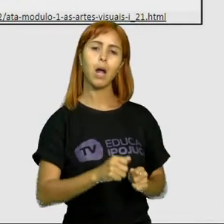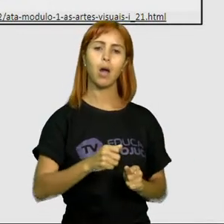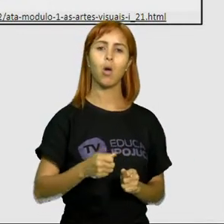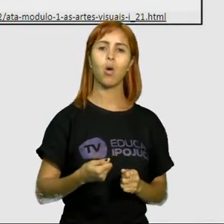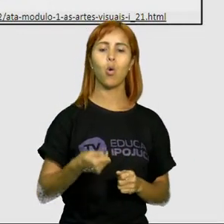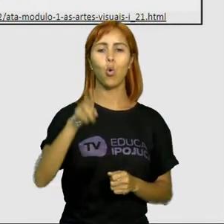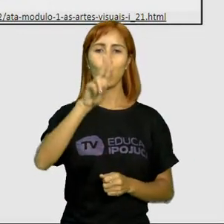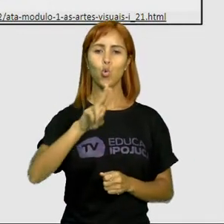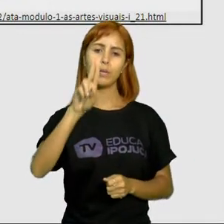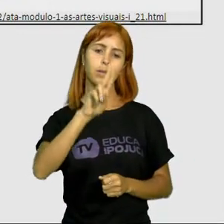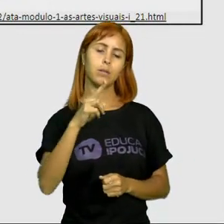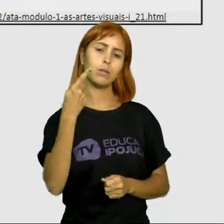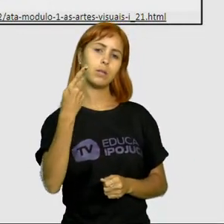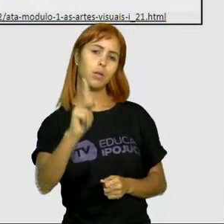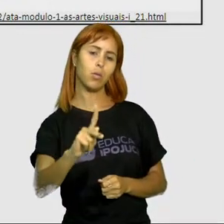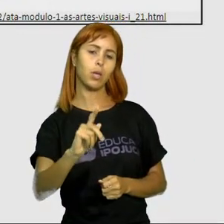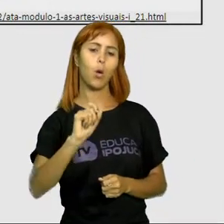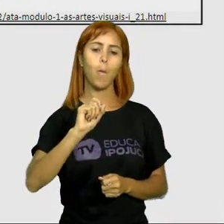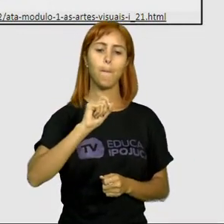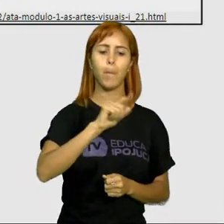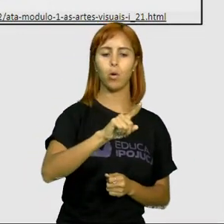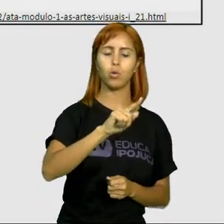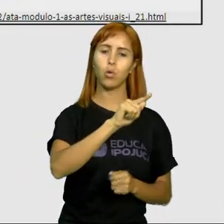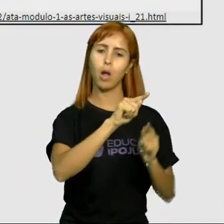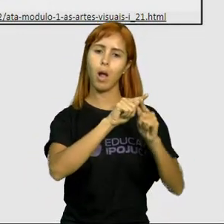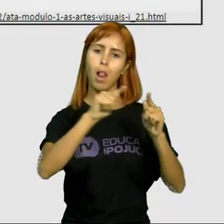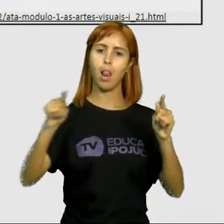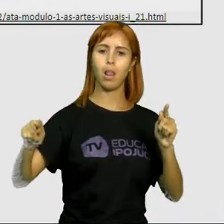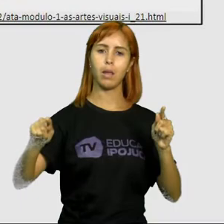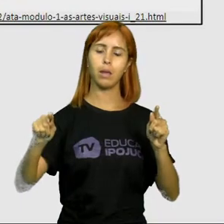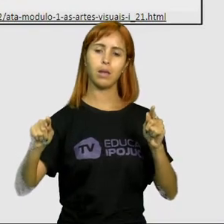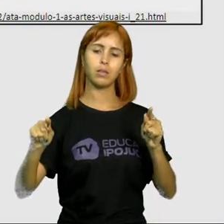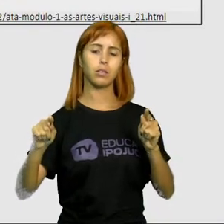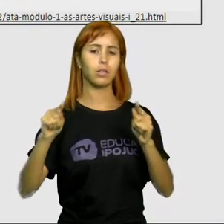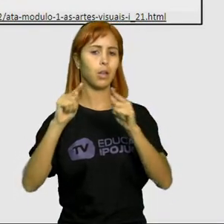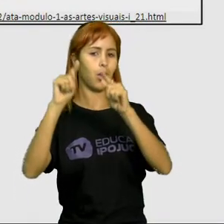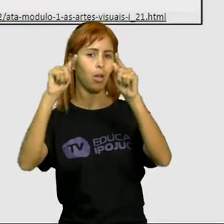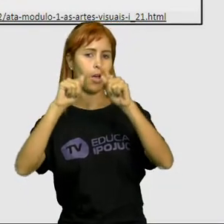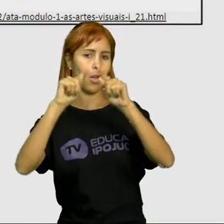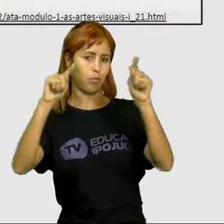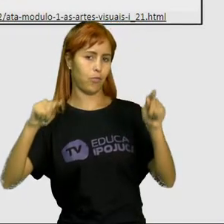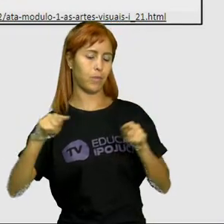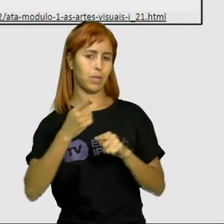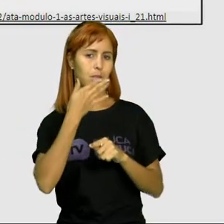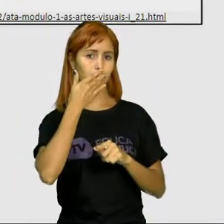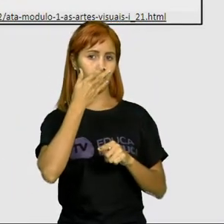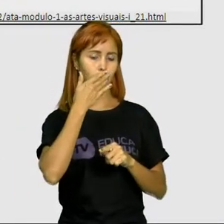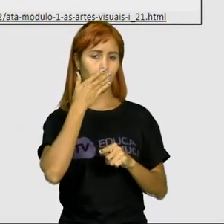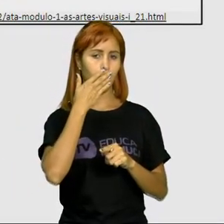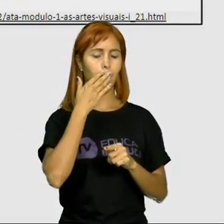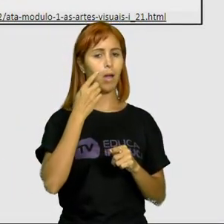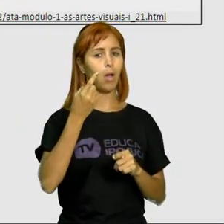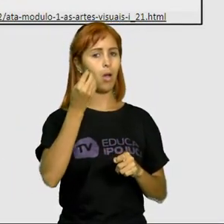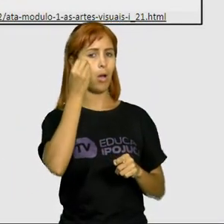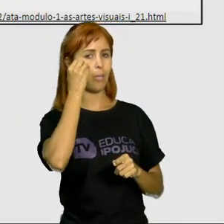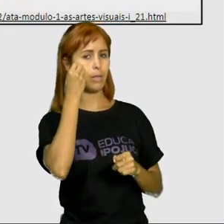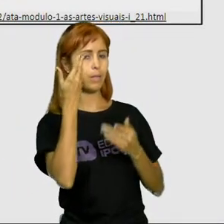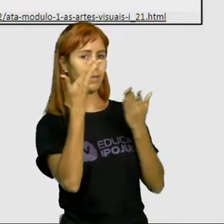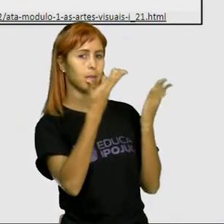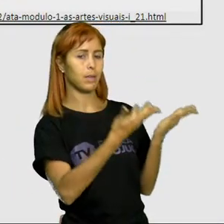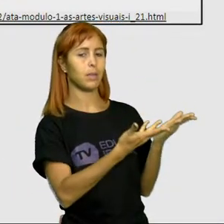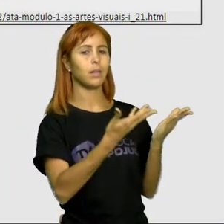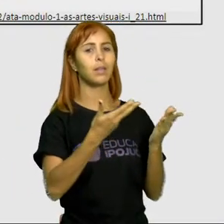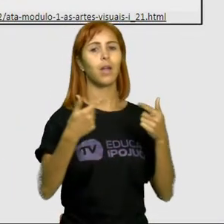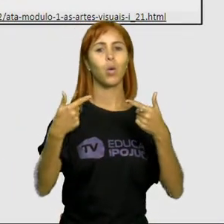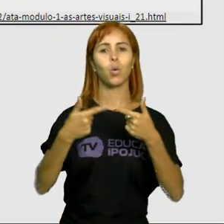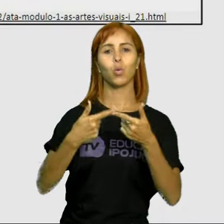seus elementos, que é o ponto, a linha, as formas e as cores, observadas aqui, ó, na obra de